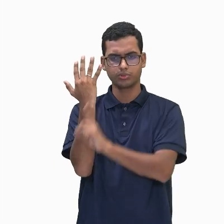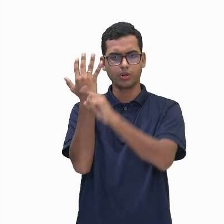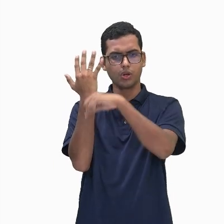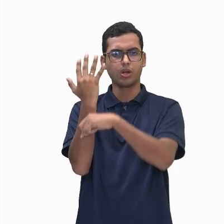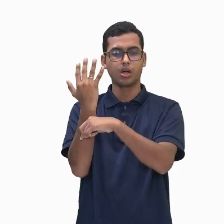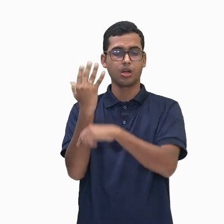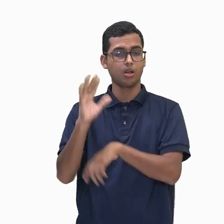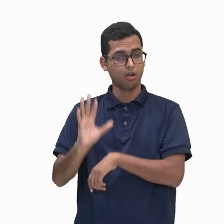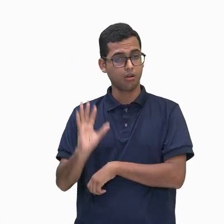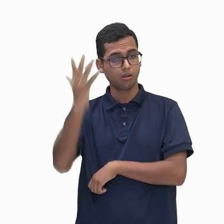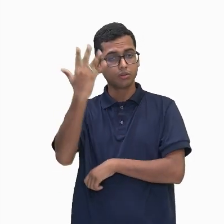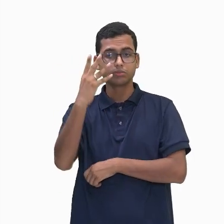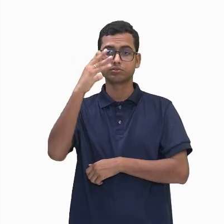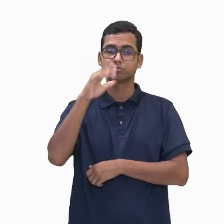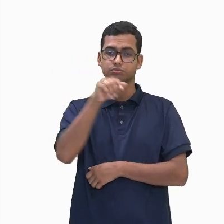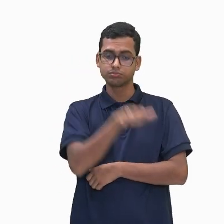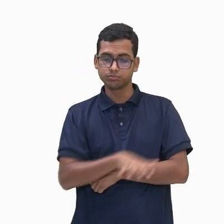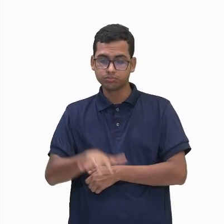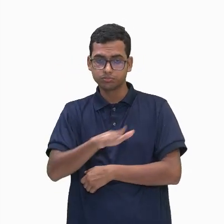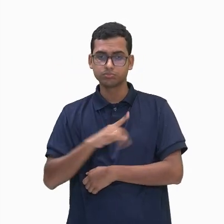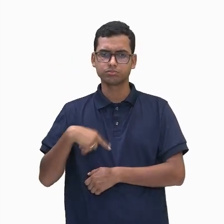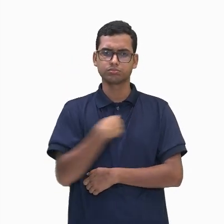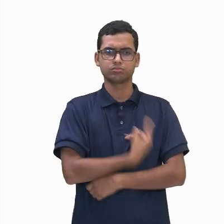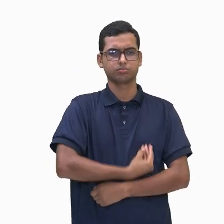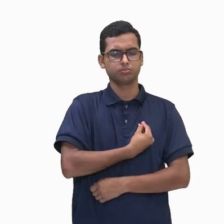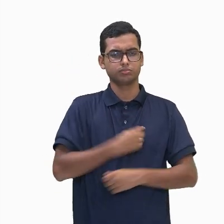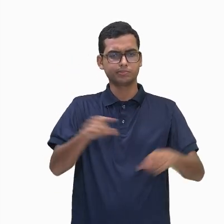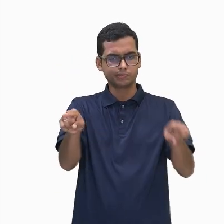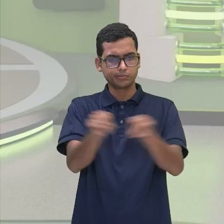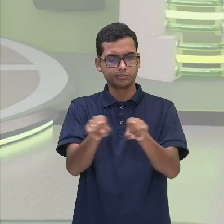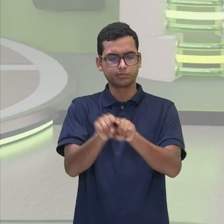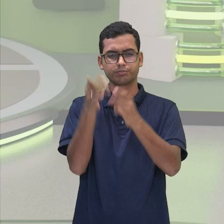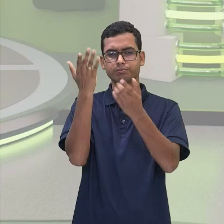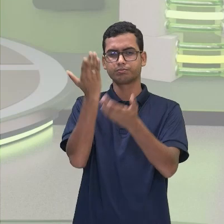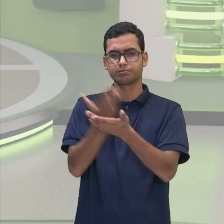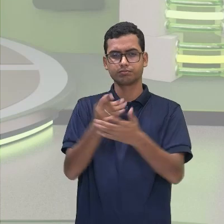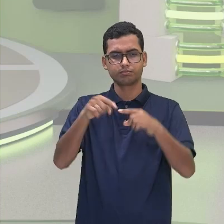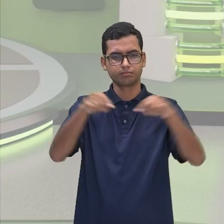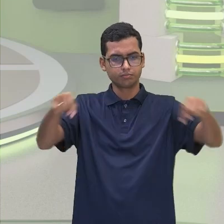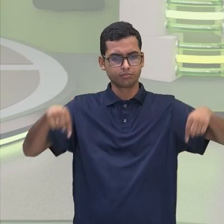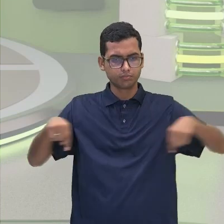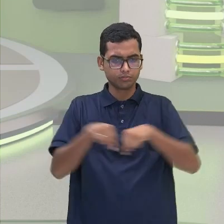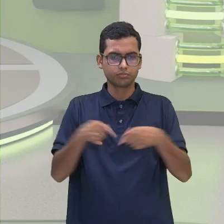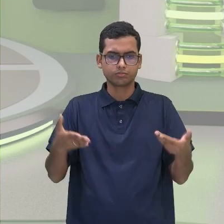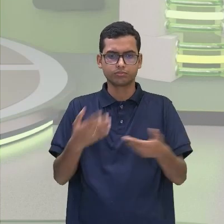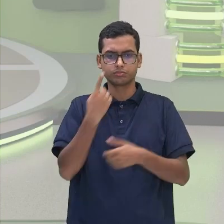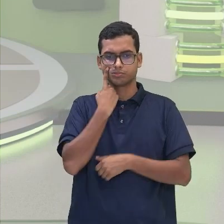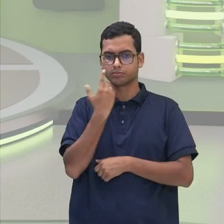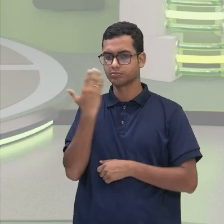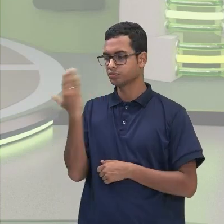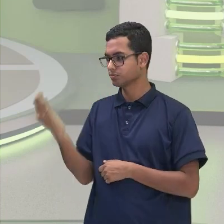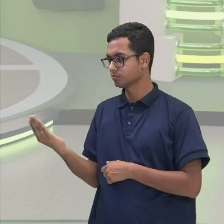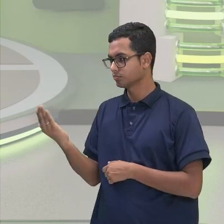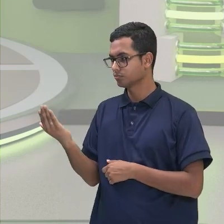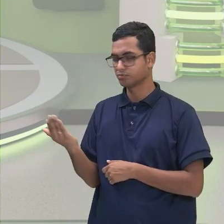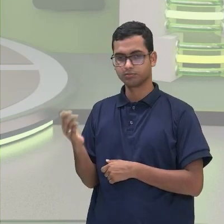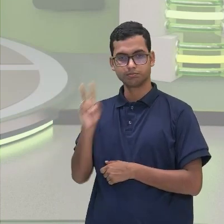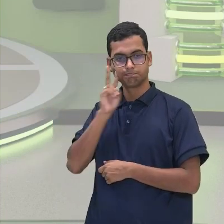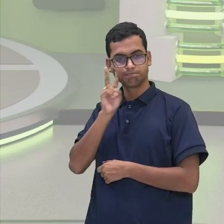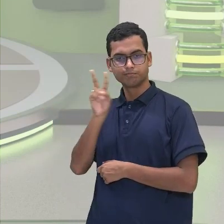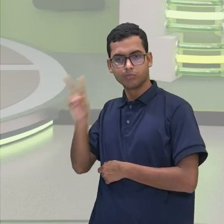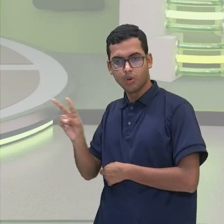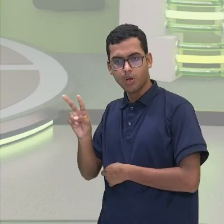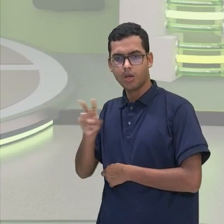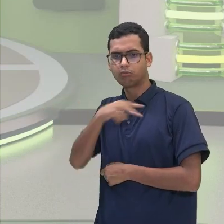no nosso ambiente. Vejo aqui que nós temos aqui no estúdio, olha só o que acabou de entrar aqui no estúdio, ó,